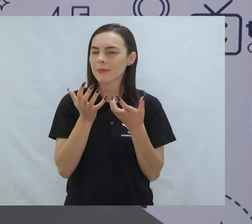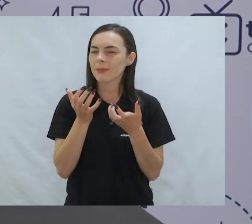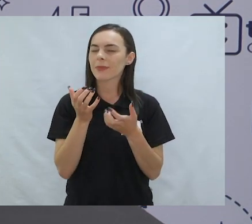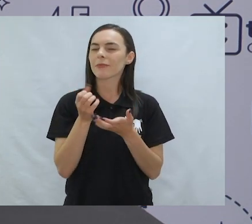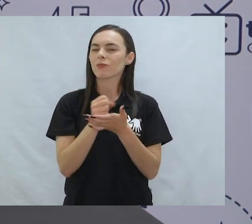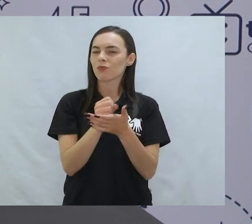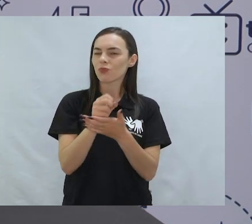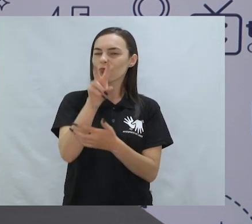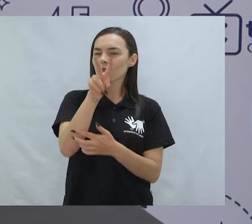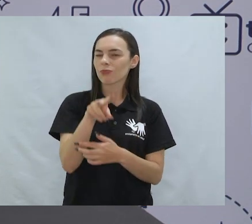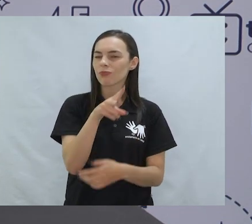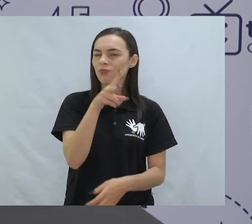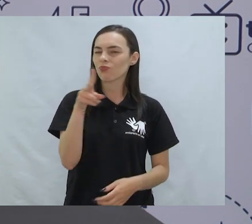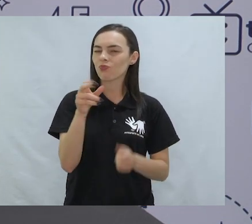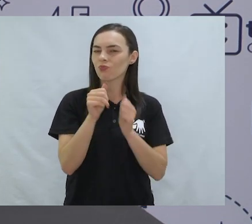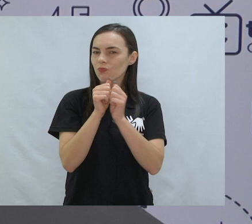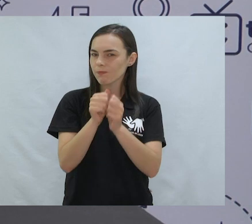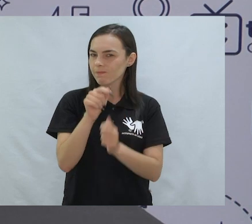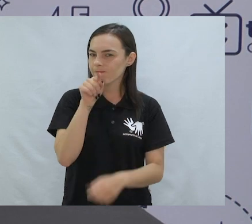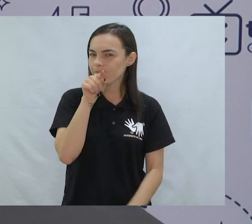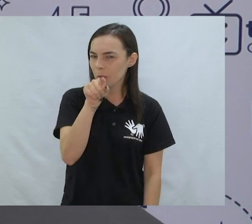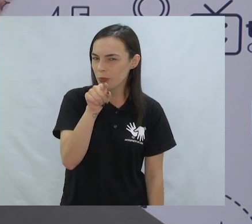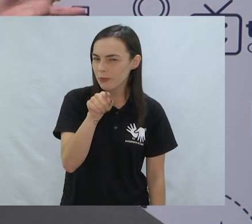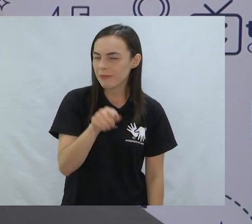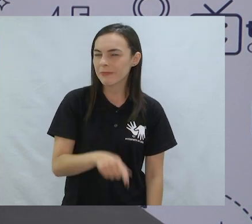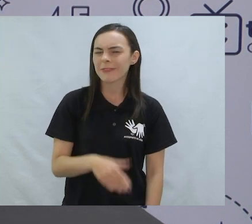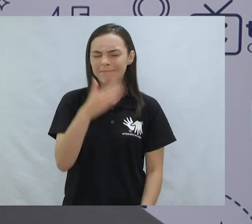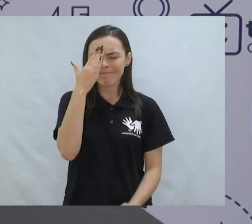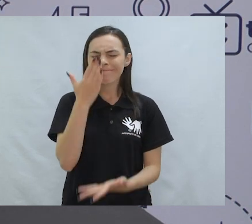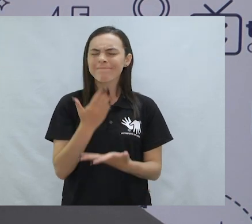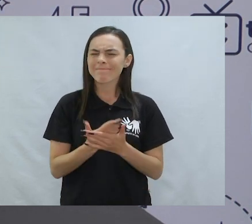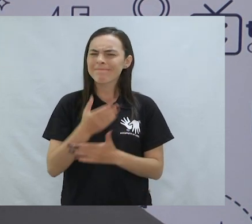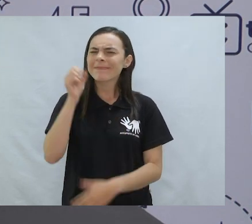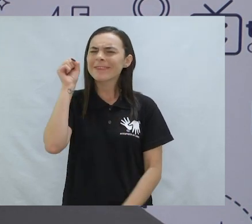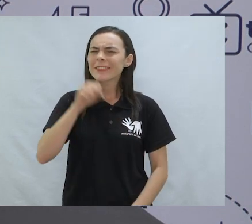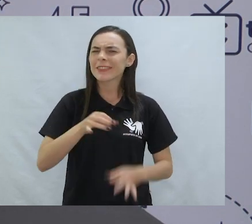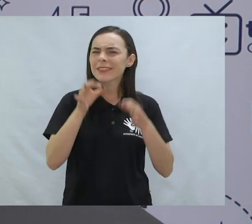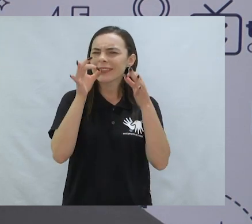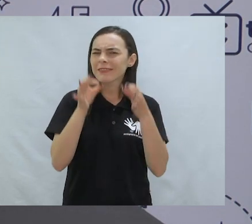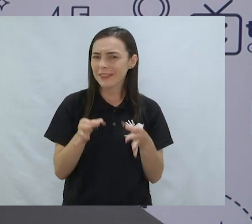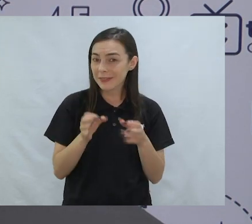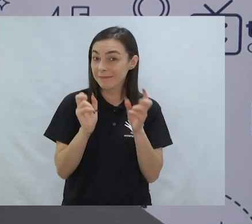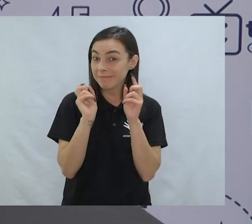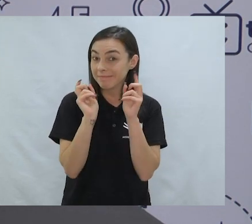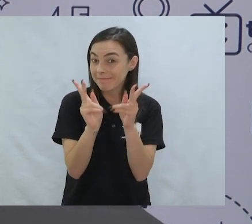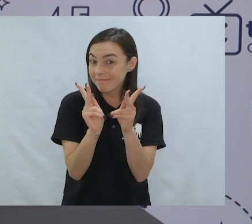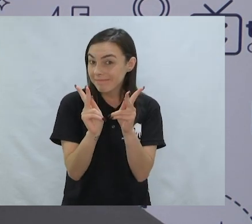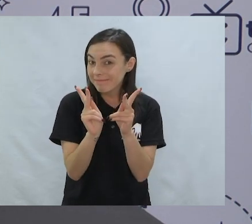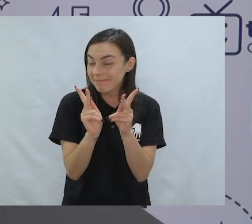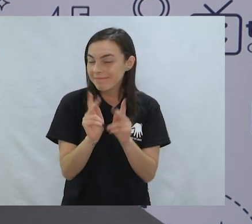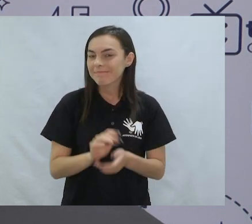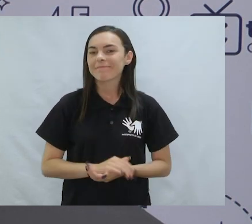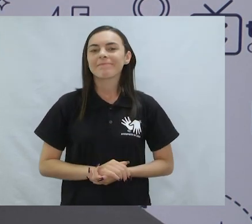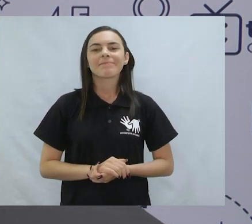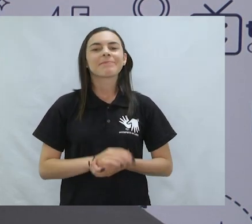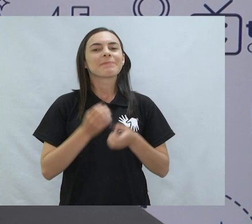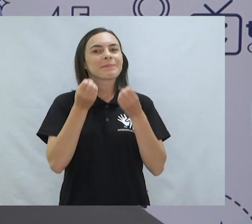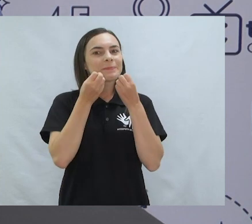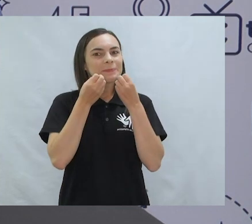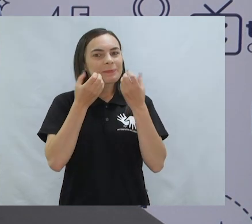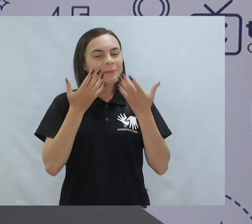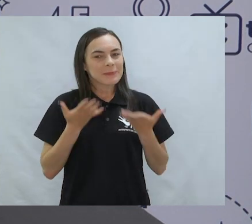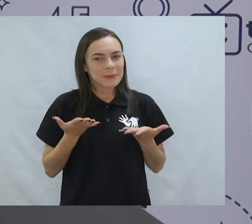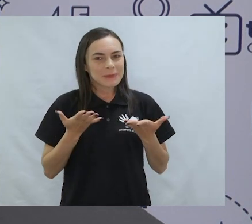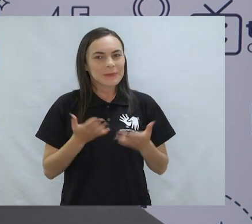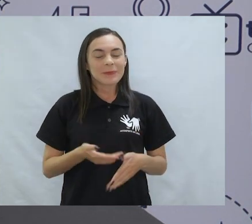o jogo da velha juntinho com você. Não tenho dúvida nenhuma. Ok?